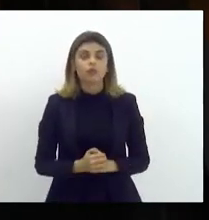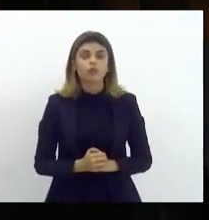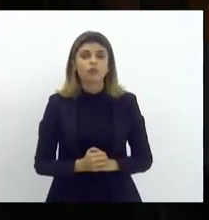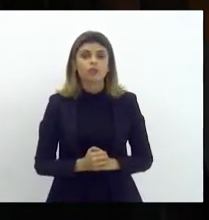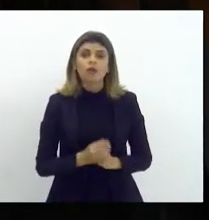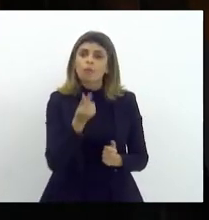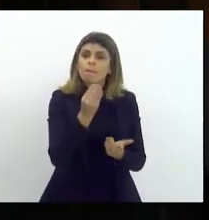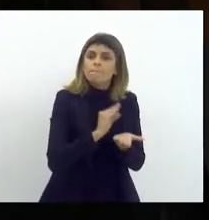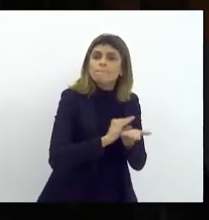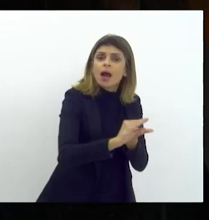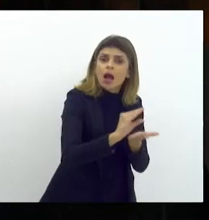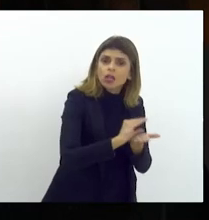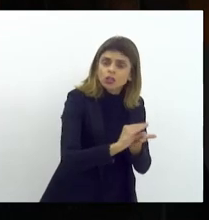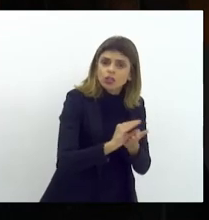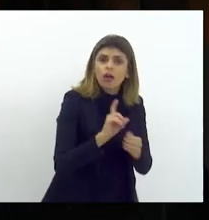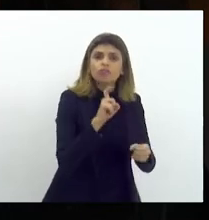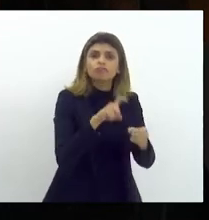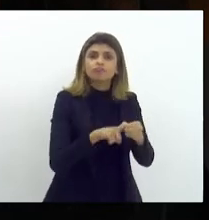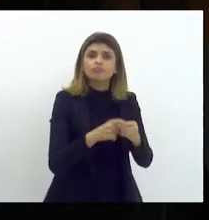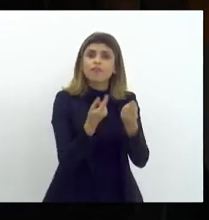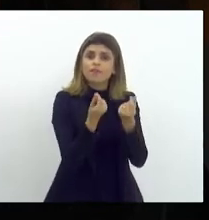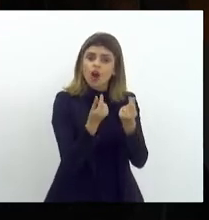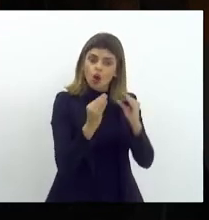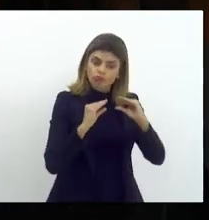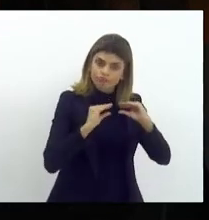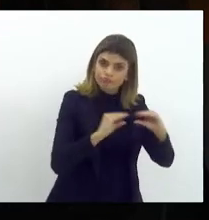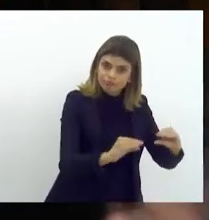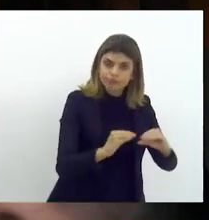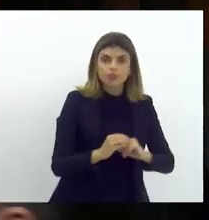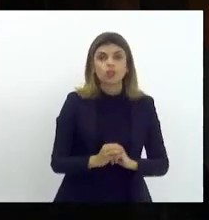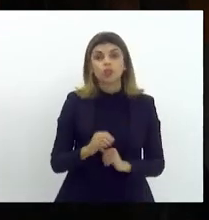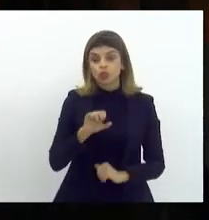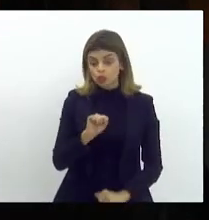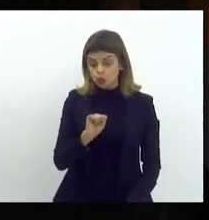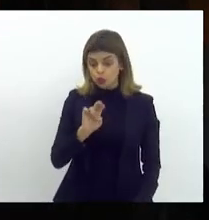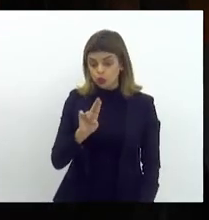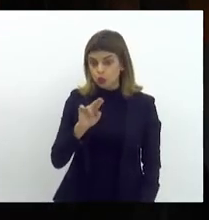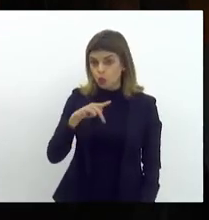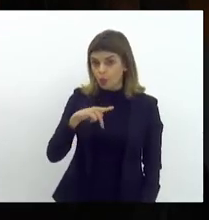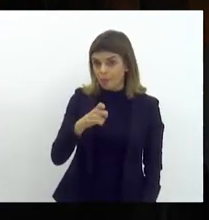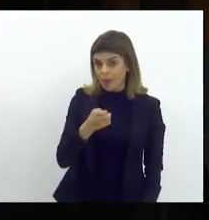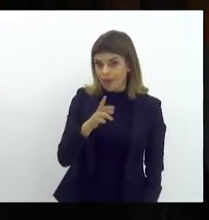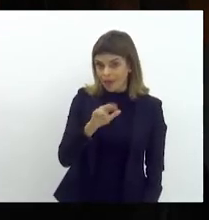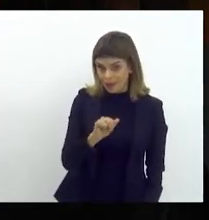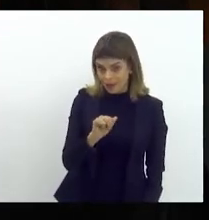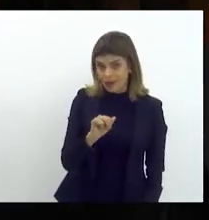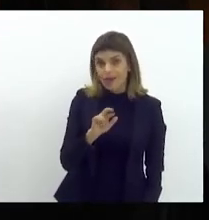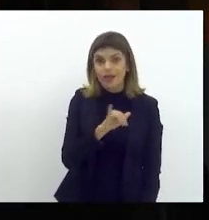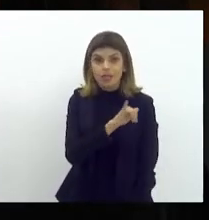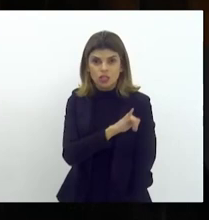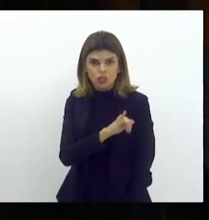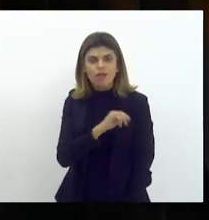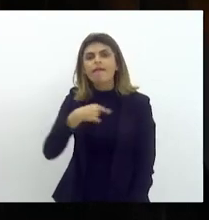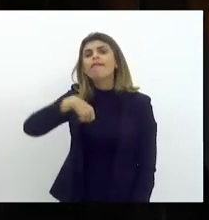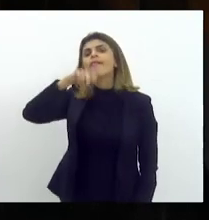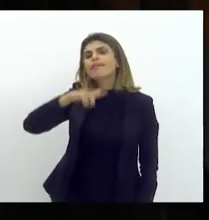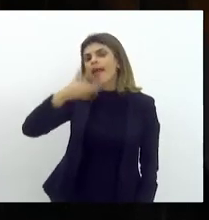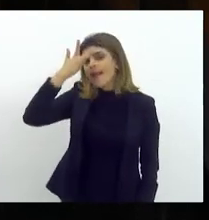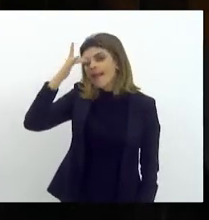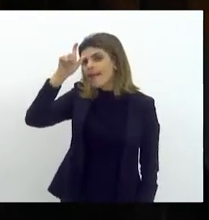Patrocinar o supera Rio deputado Carlos Melo que lembra porque que quem redigiu